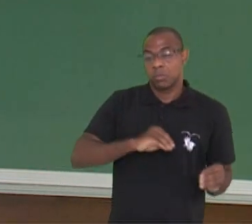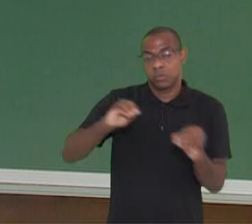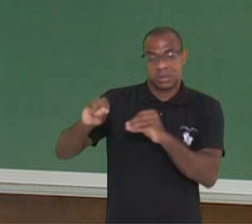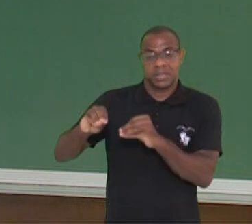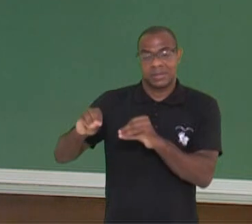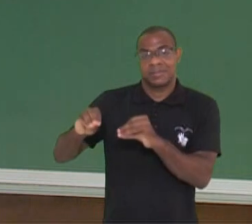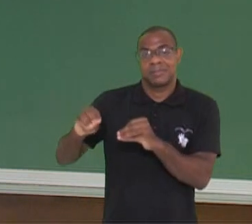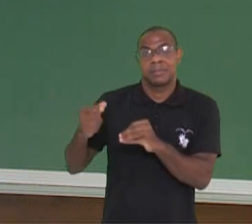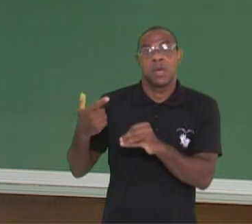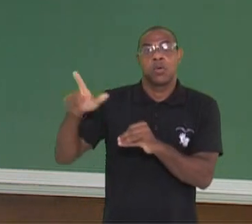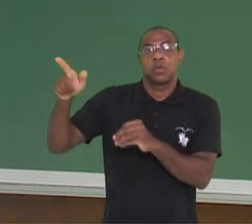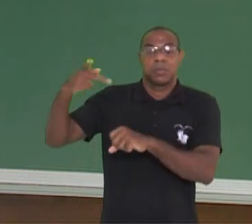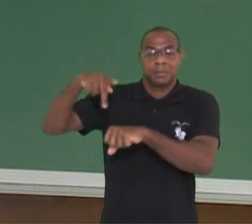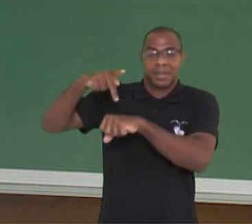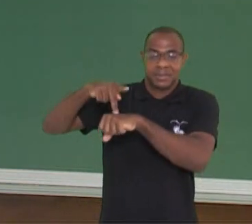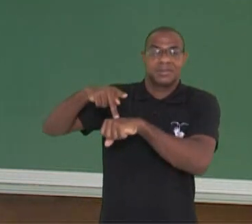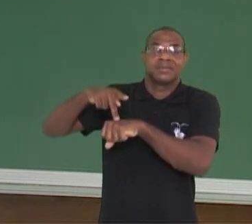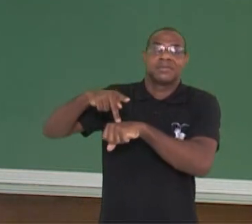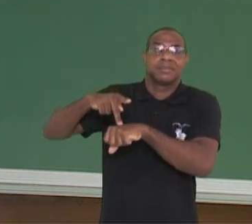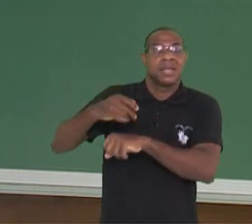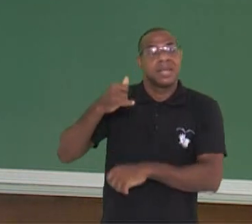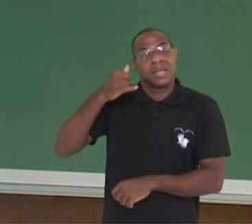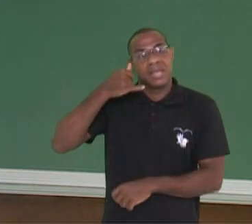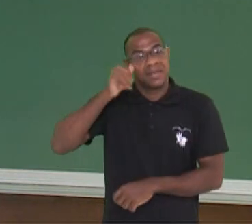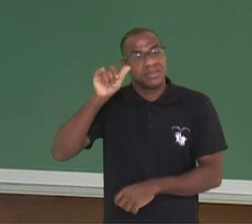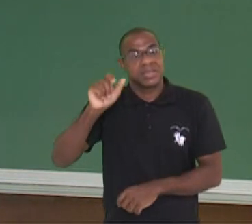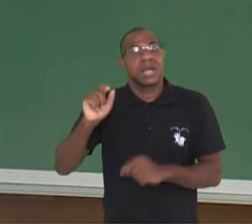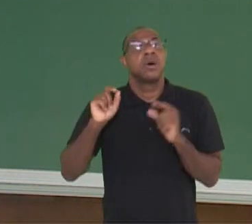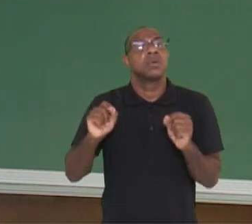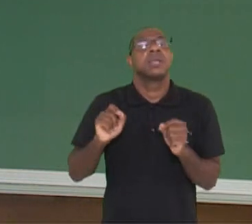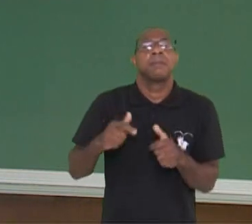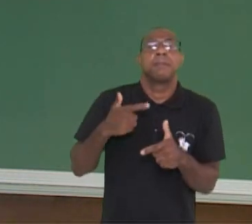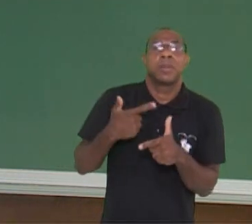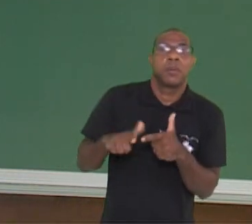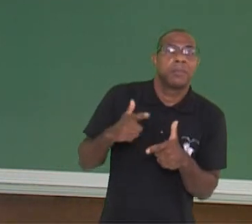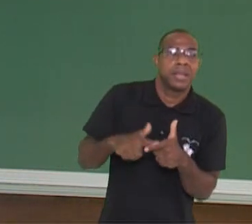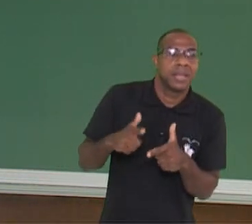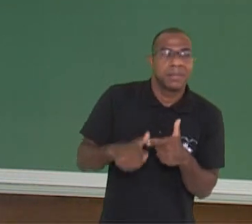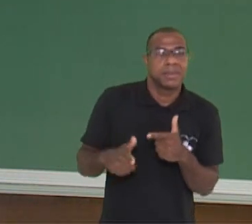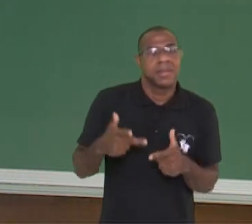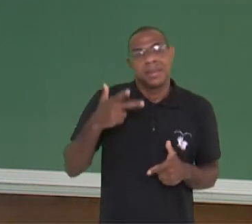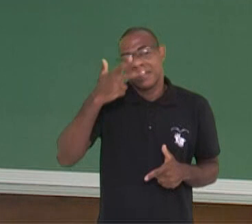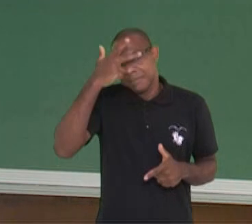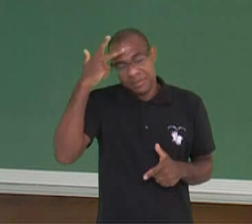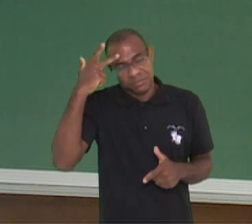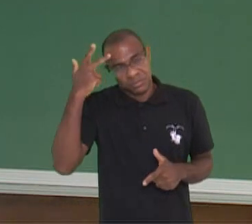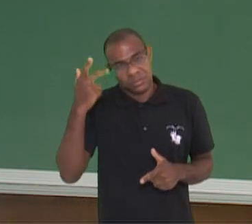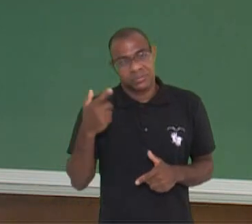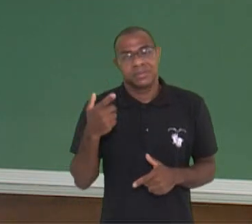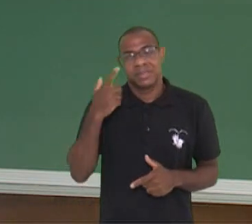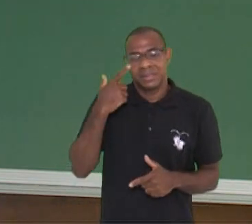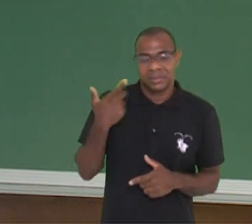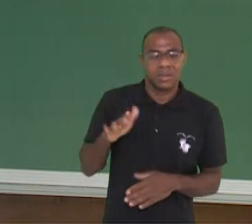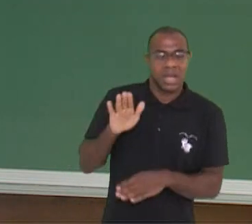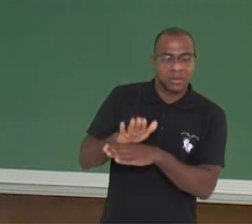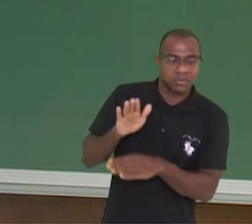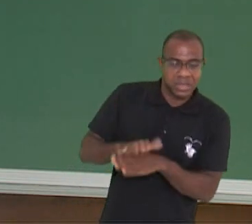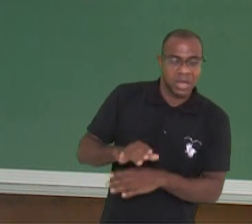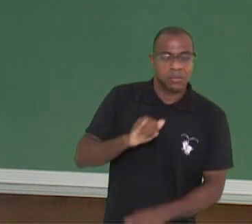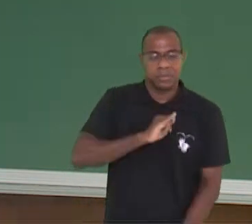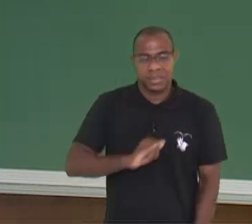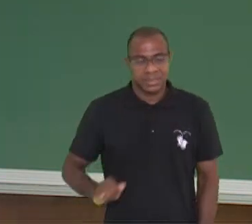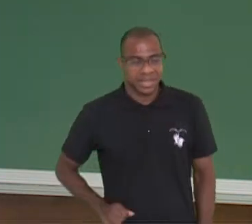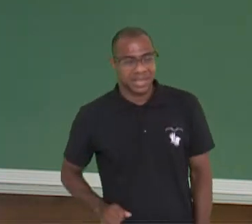imperial. A ideia era de evitar aí problemas de pessoas tentando defender o imperador, criar uma